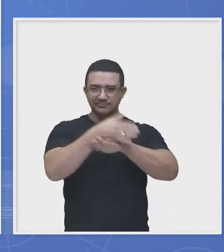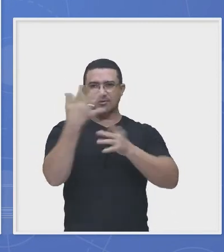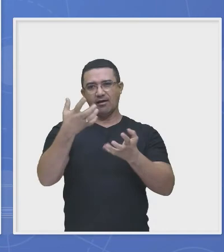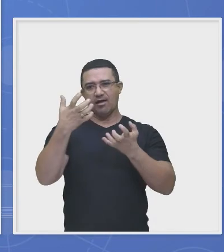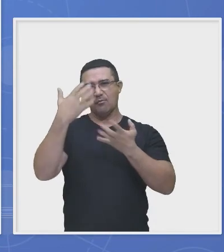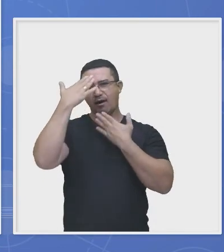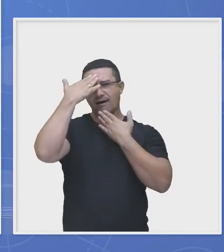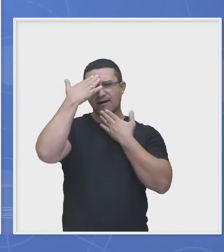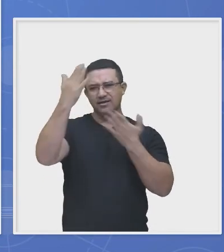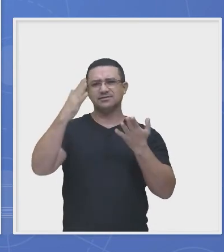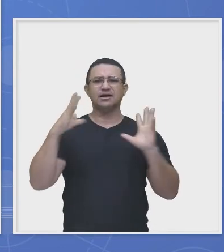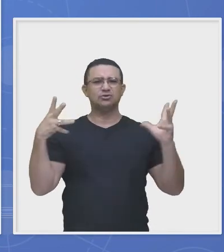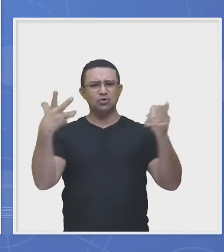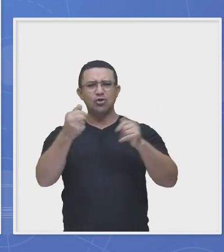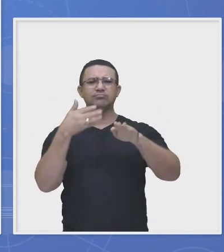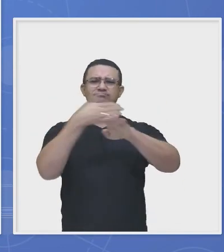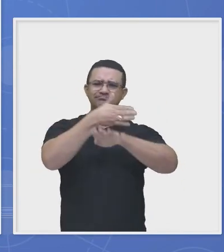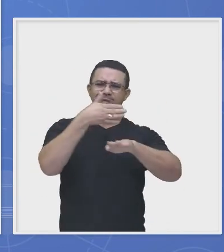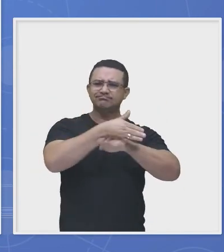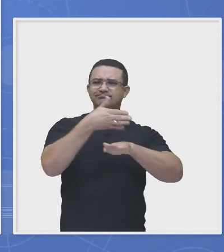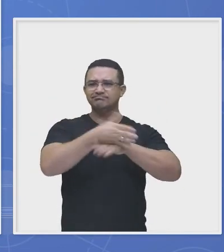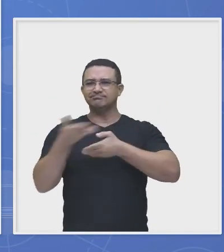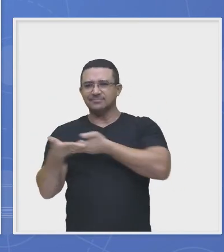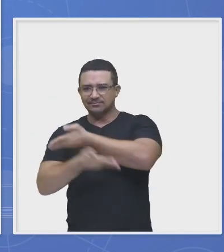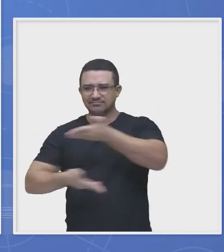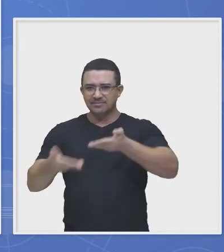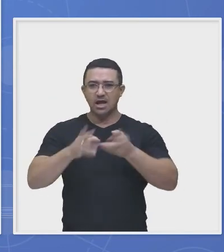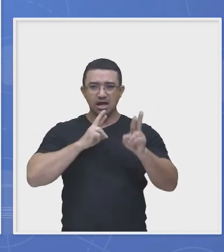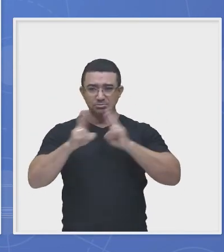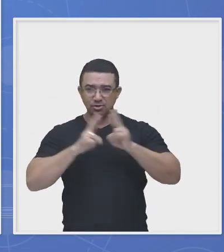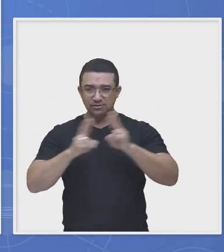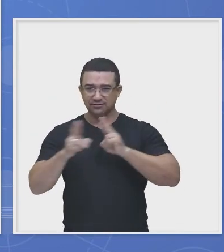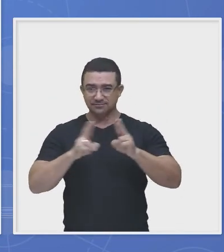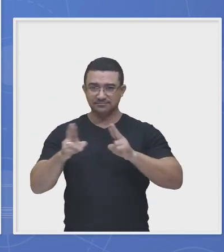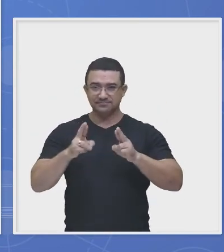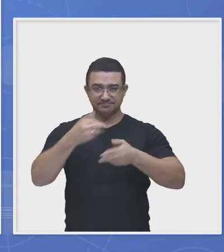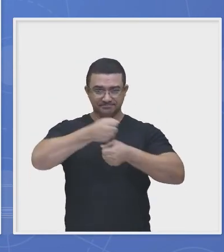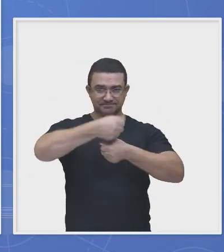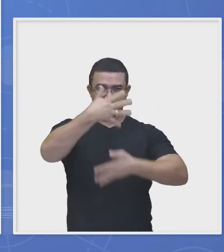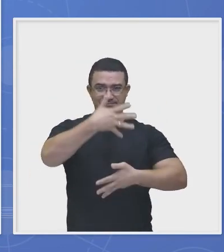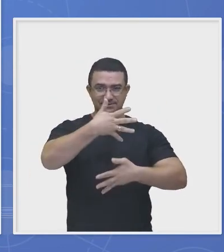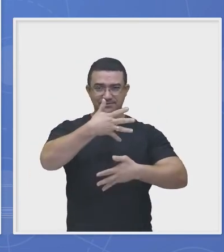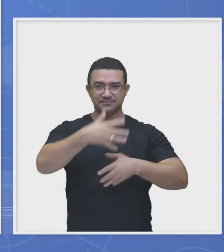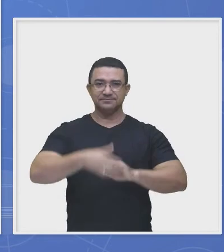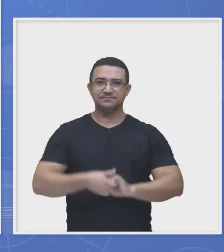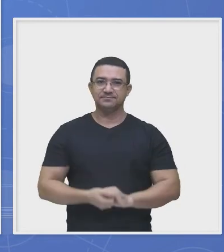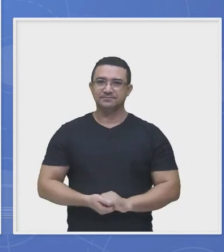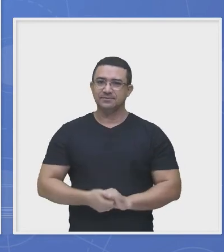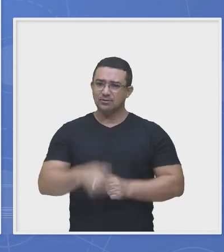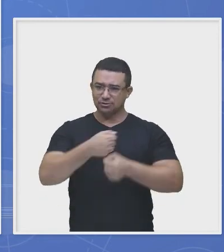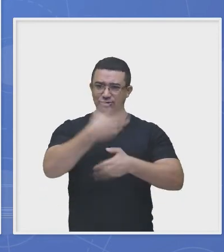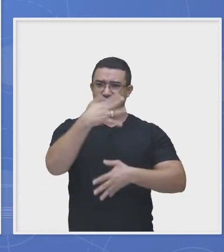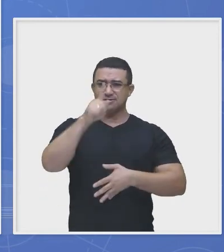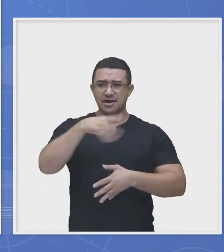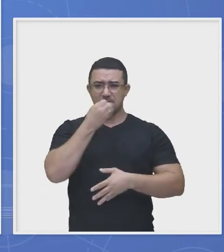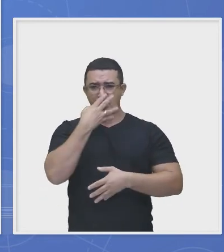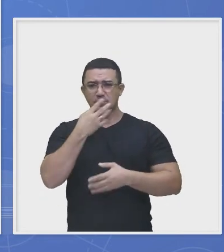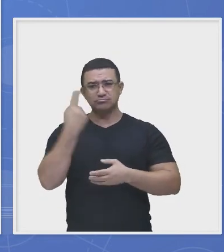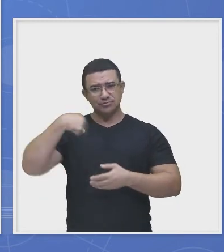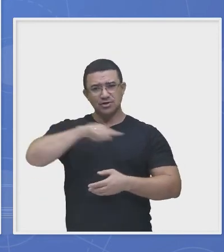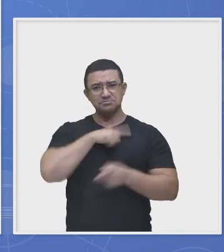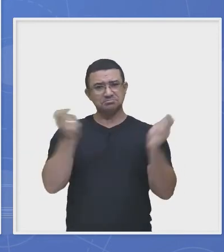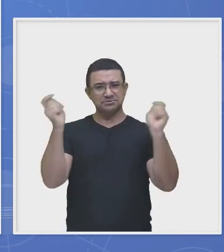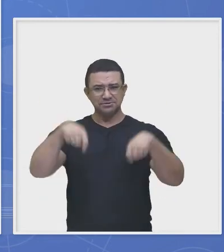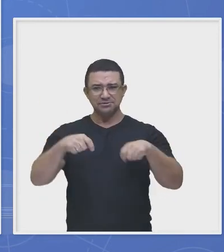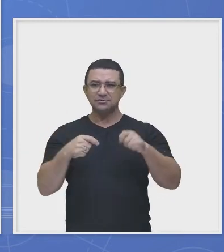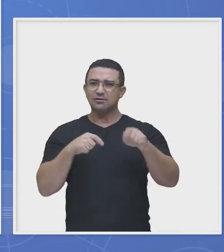as participações, a interação que vocês estão fazendo pelo chat e é um mecanismo para que nós possamos conversar, então